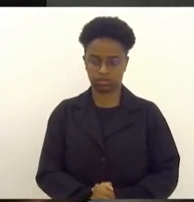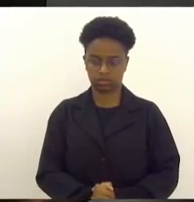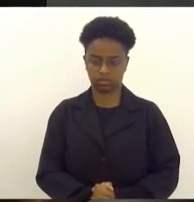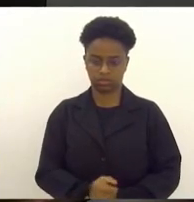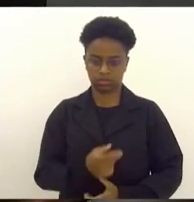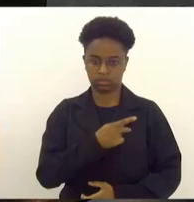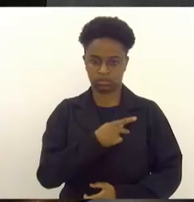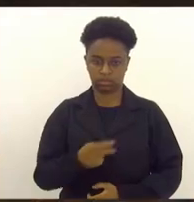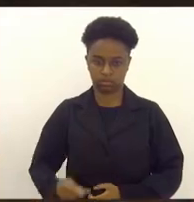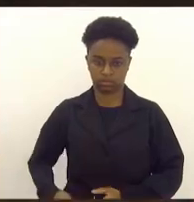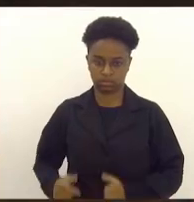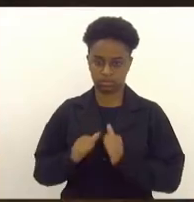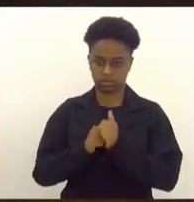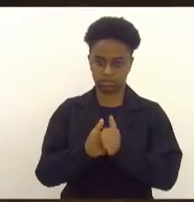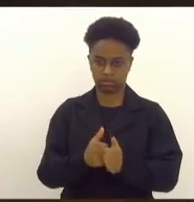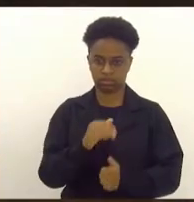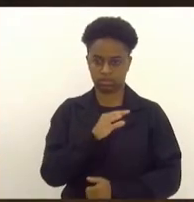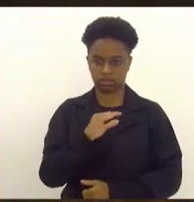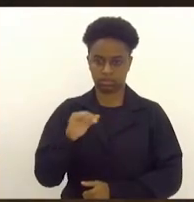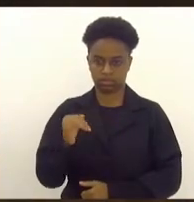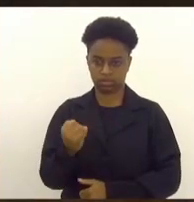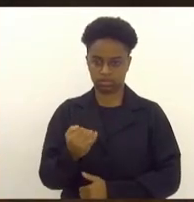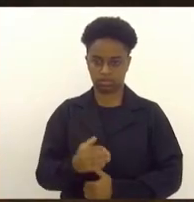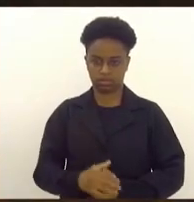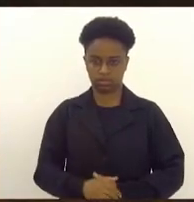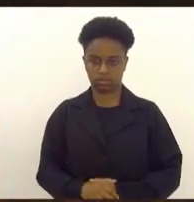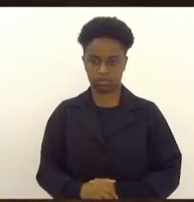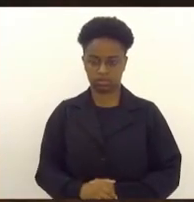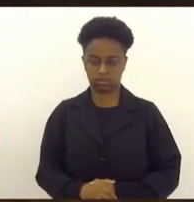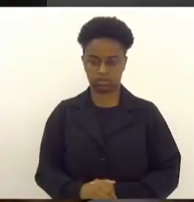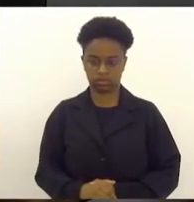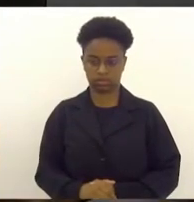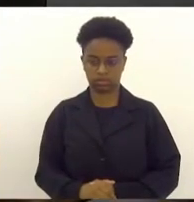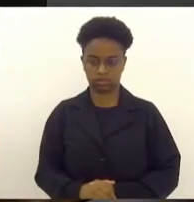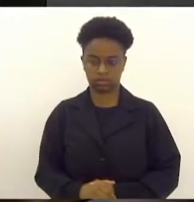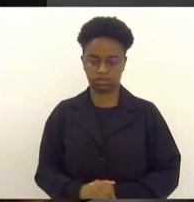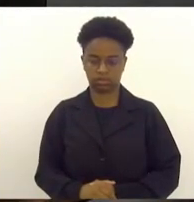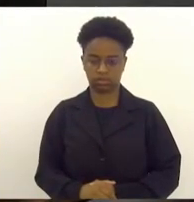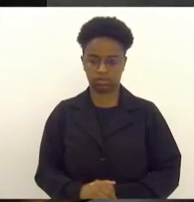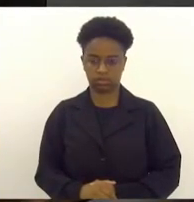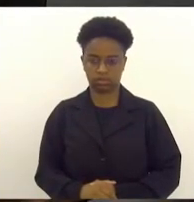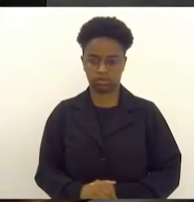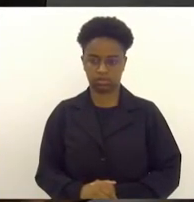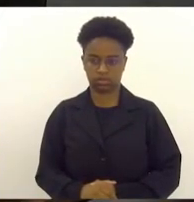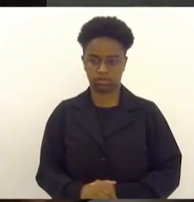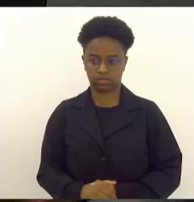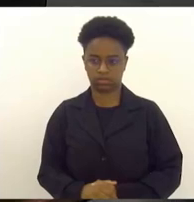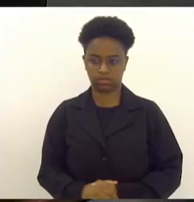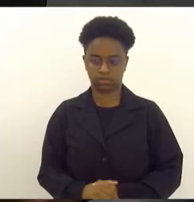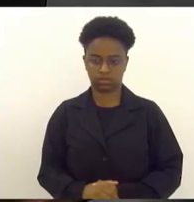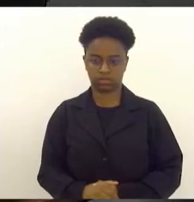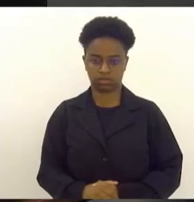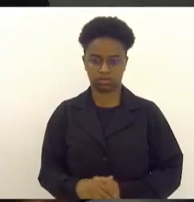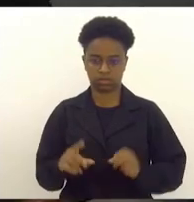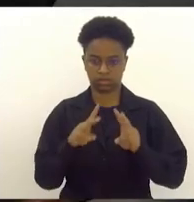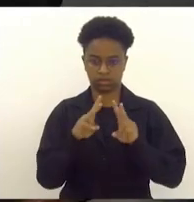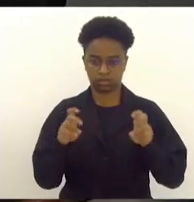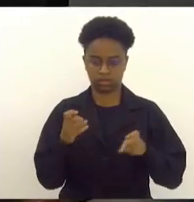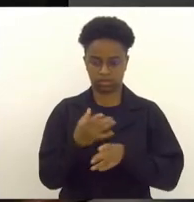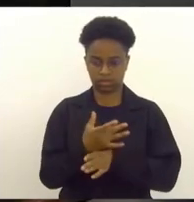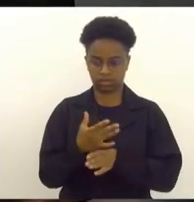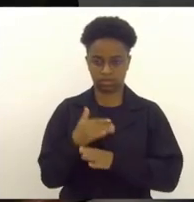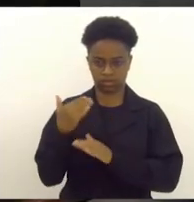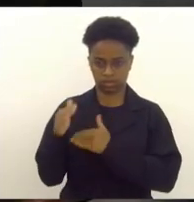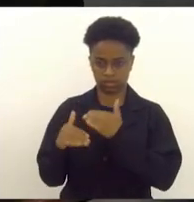seu presente acompanha Aparecida Comissão de Justiça Muito obrigado Deputado Júnior pelo assunto Municipal de